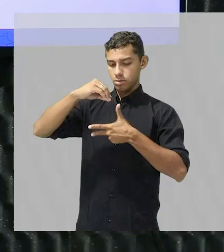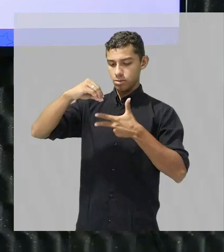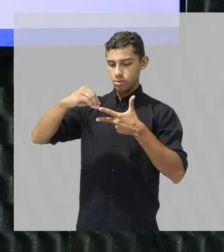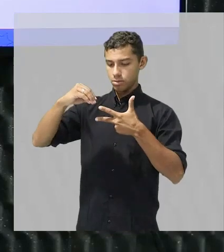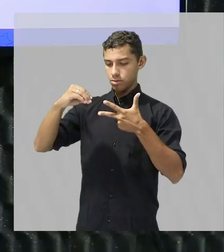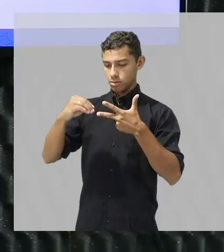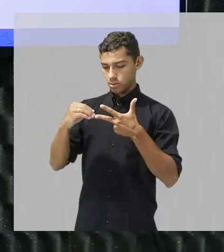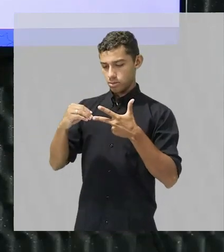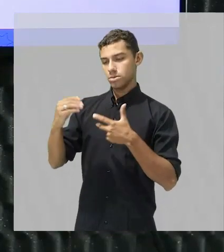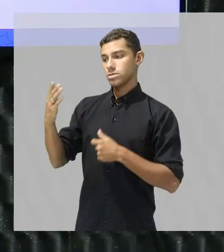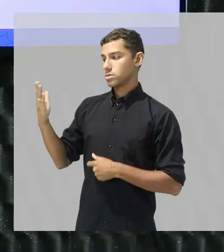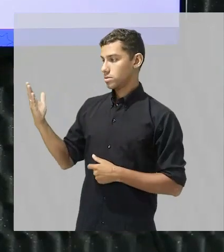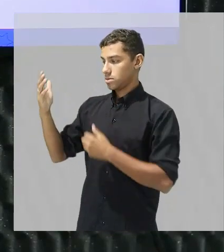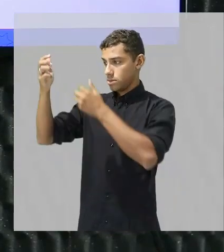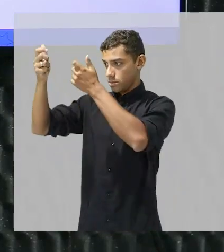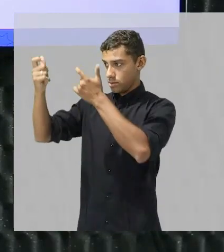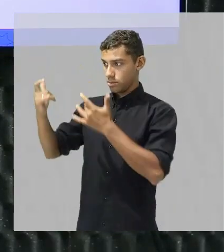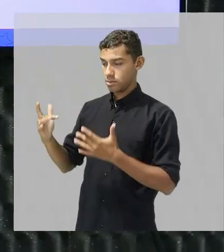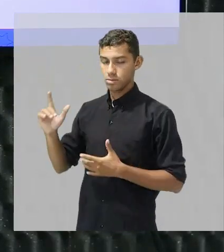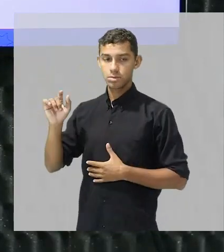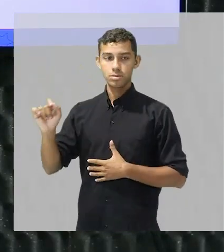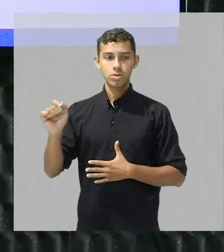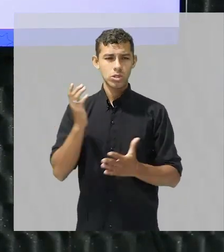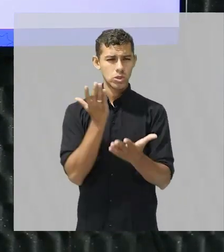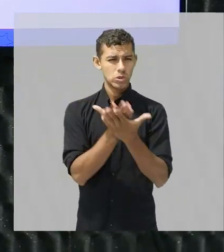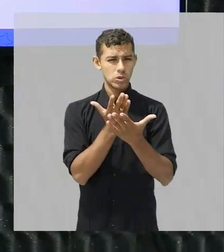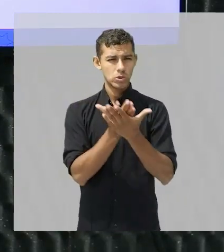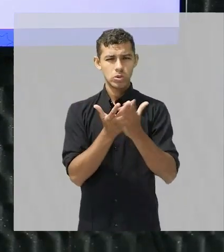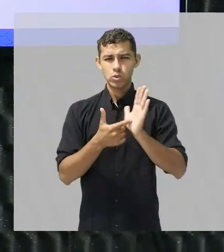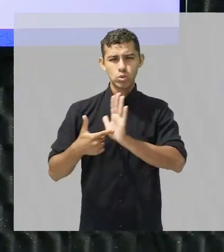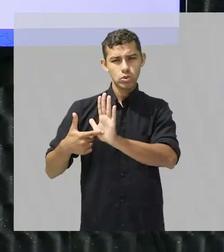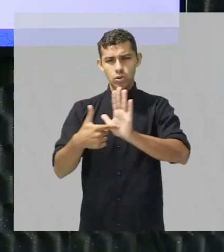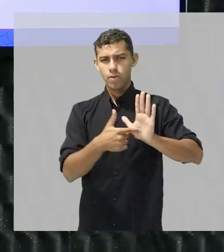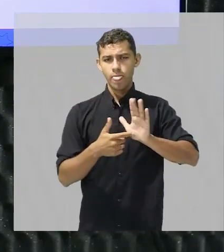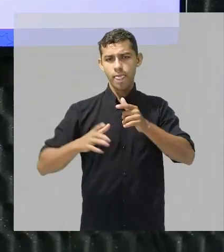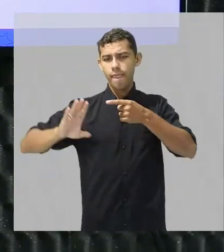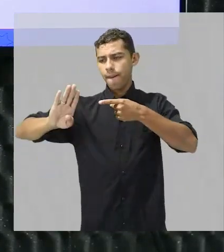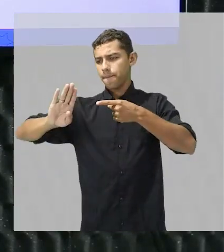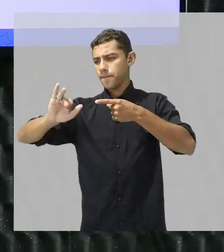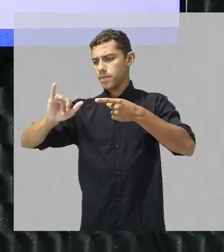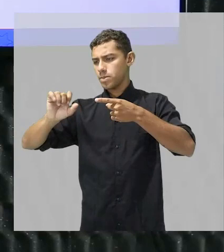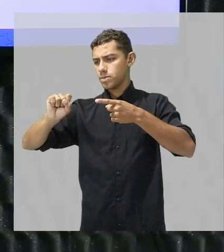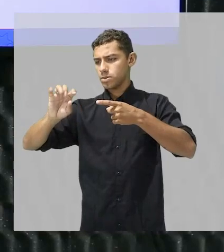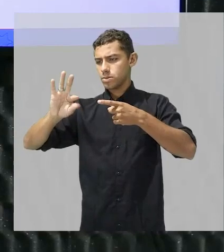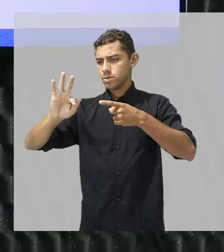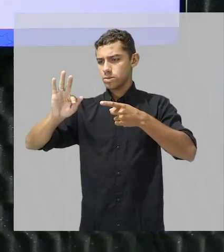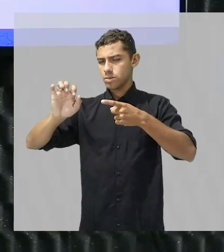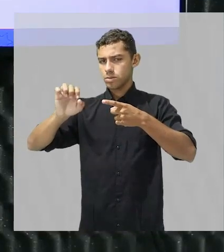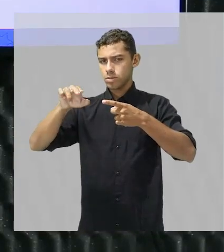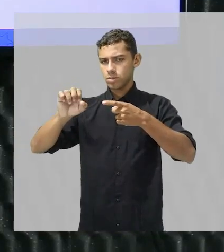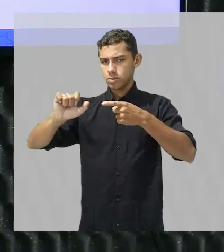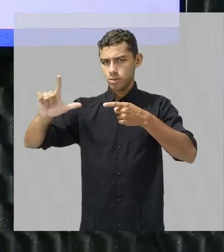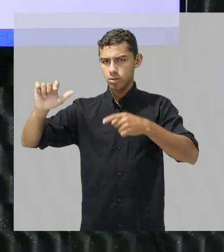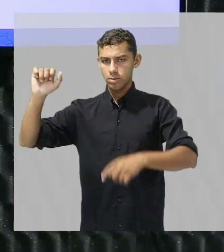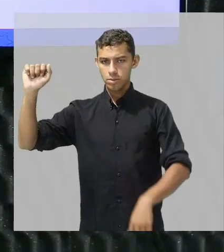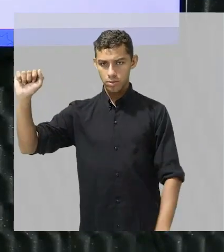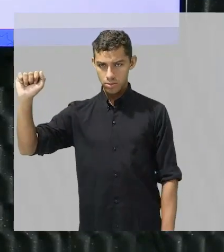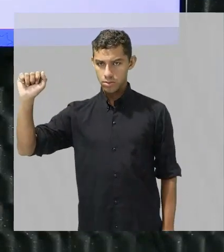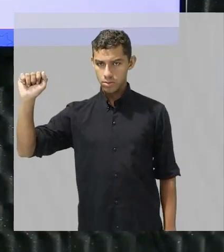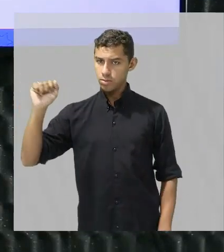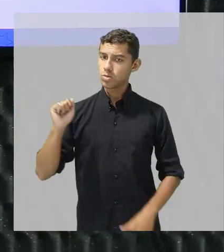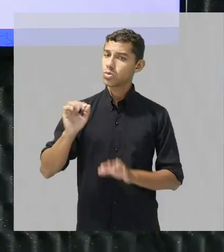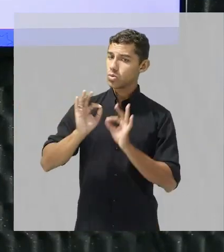tá? Ela diz o seguinte: um estudo demonstrou que o bisfenol A, composto usado na